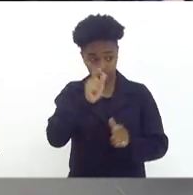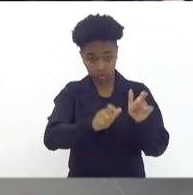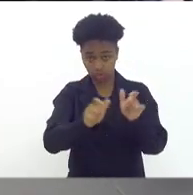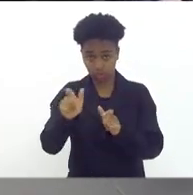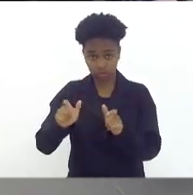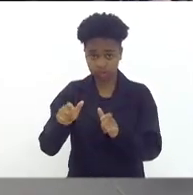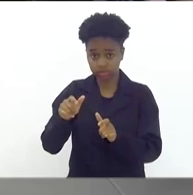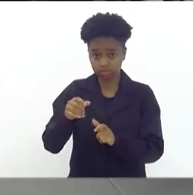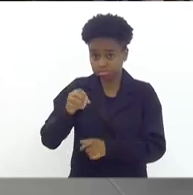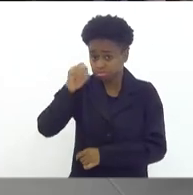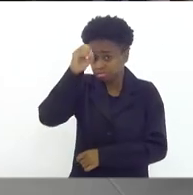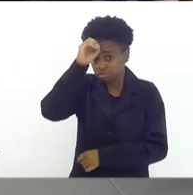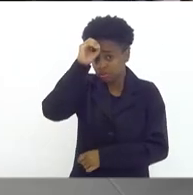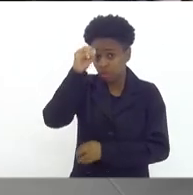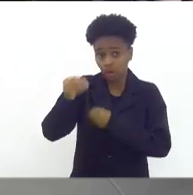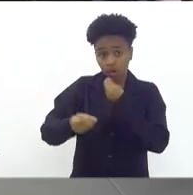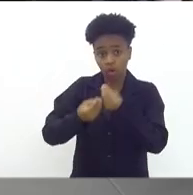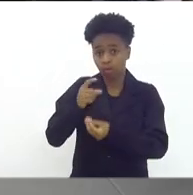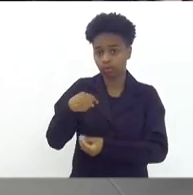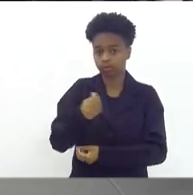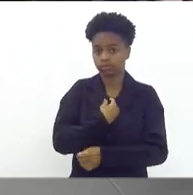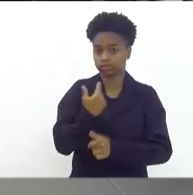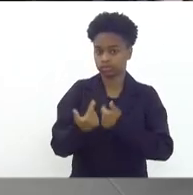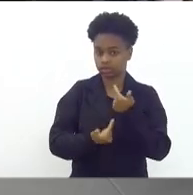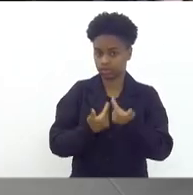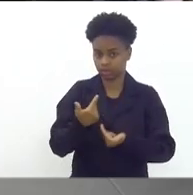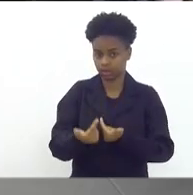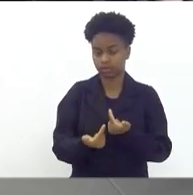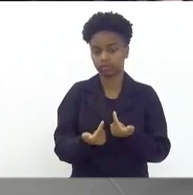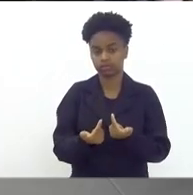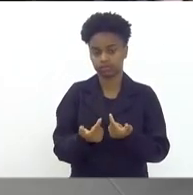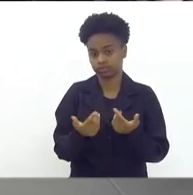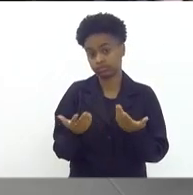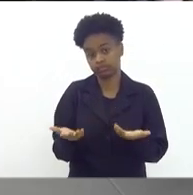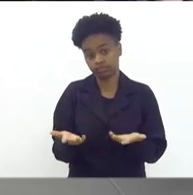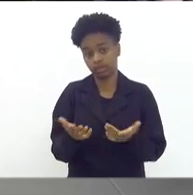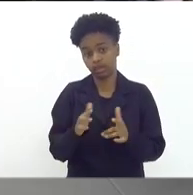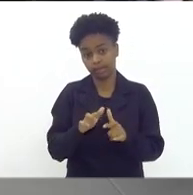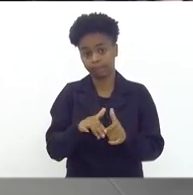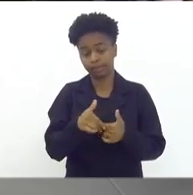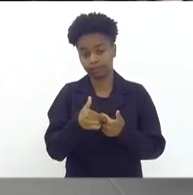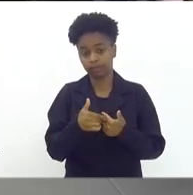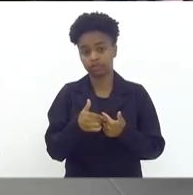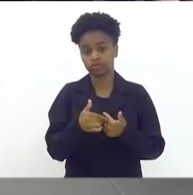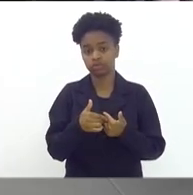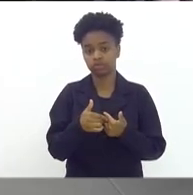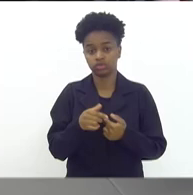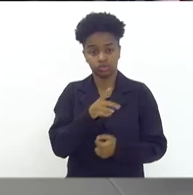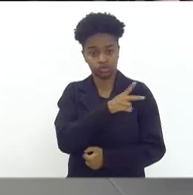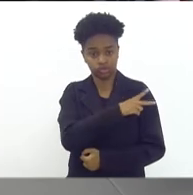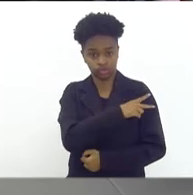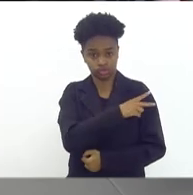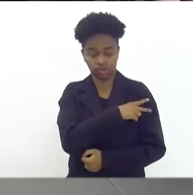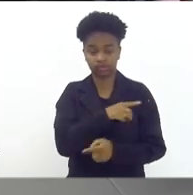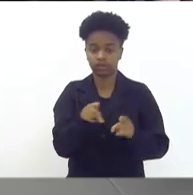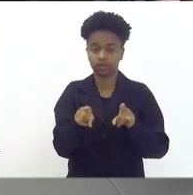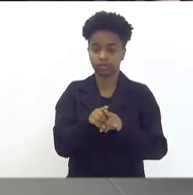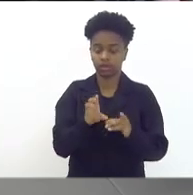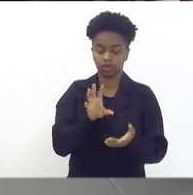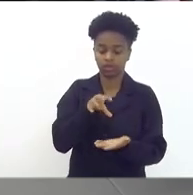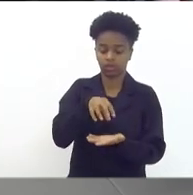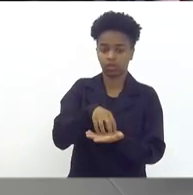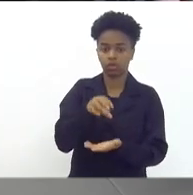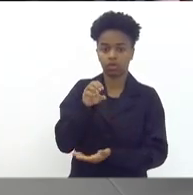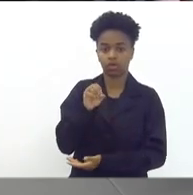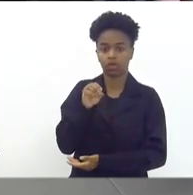conhecimento de qual o trabalho da agência Então por ter fazendo parte chefiado pela nossa ouvidoria isso